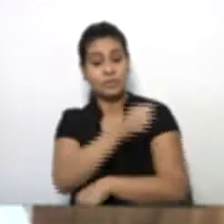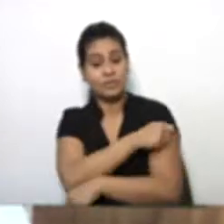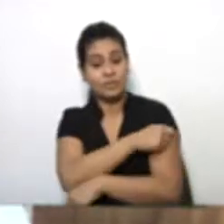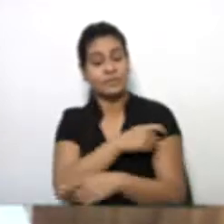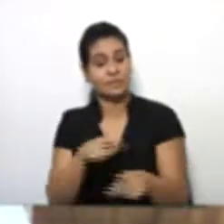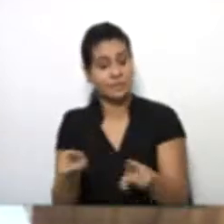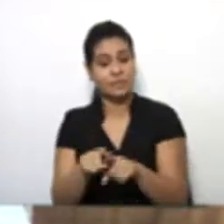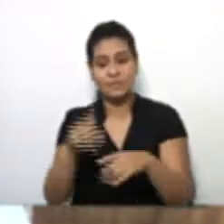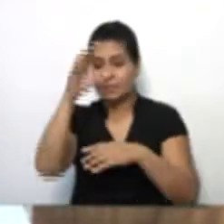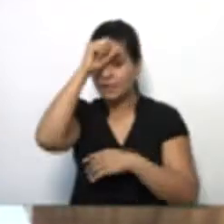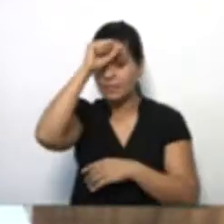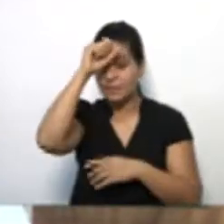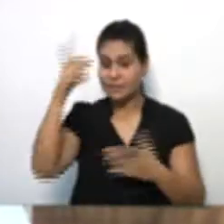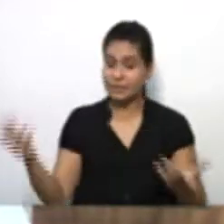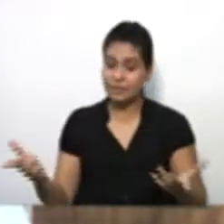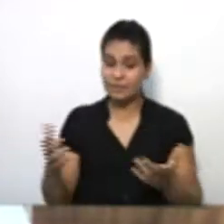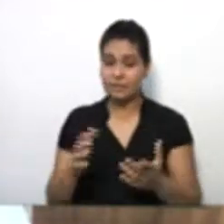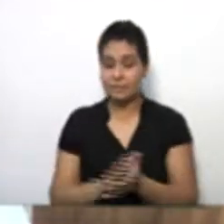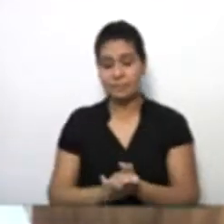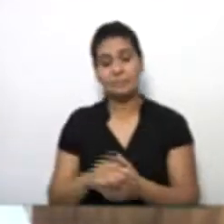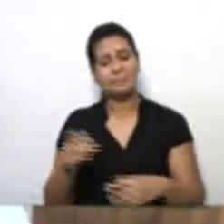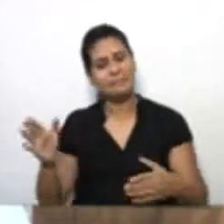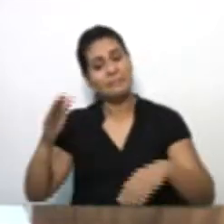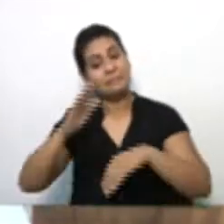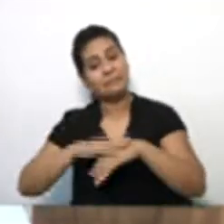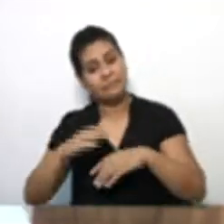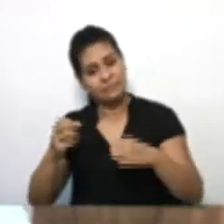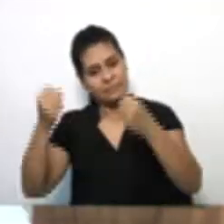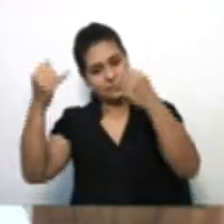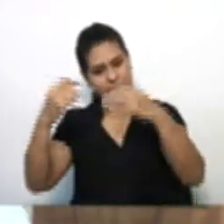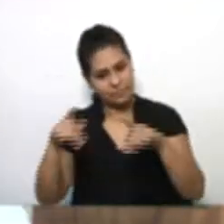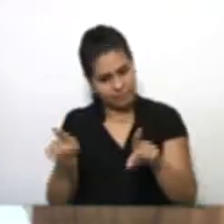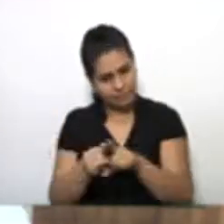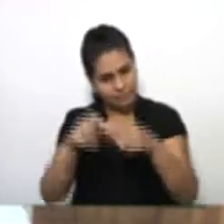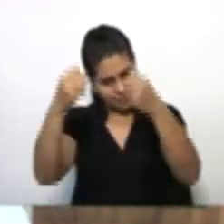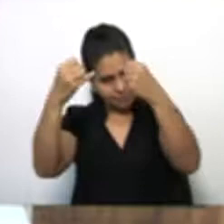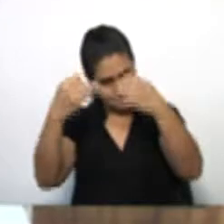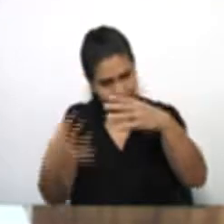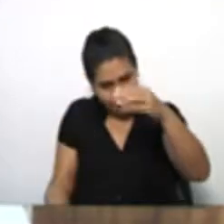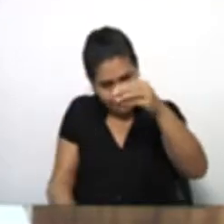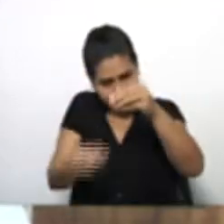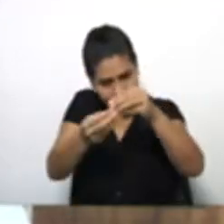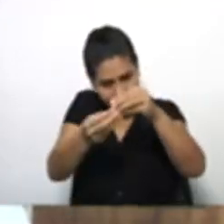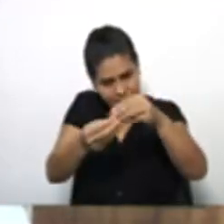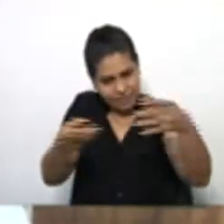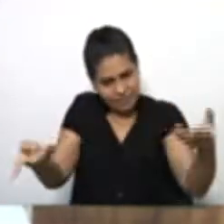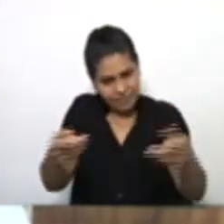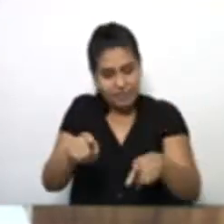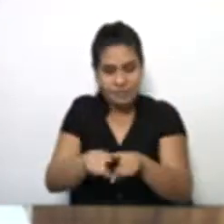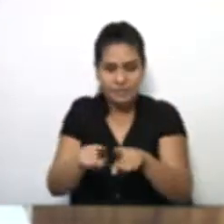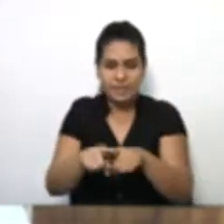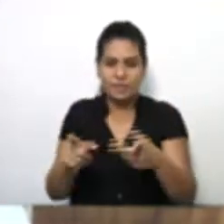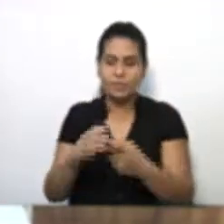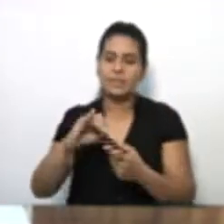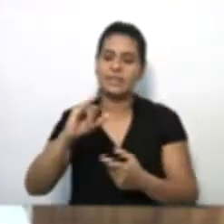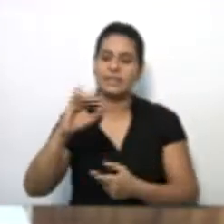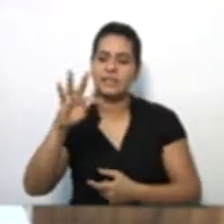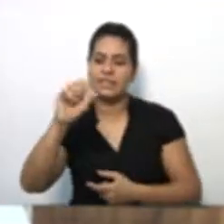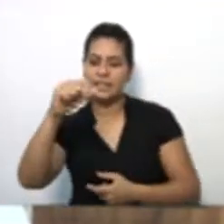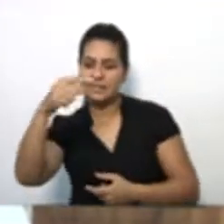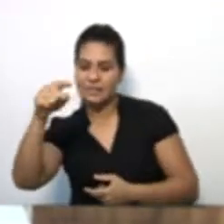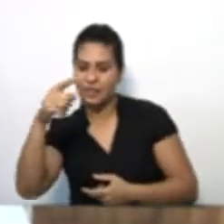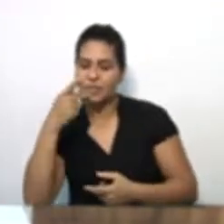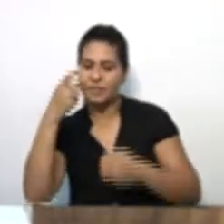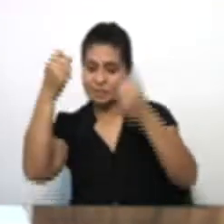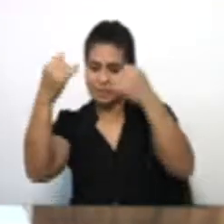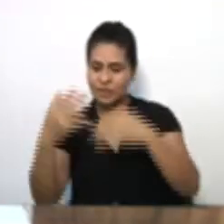estão aprendendo. Somando ao que o professor colocou até agora sobre planejamento, eu trago aqui uma citação de Peter Drucker,